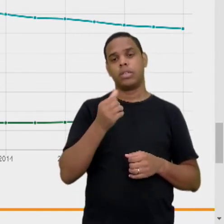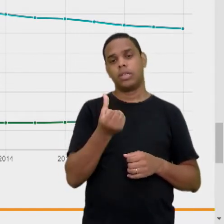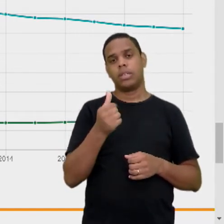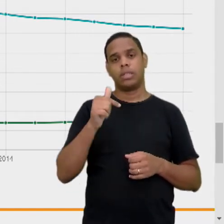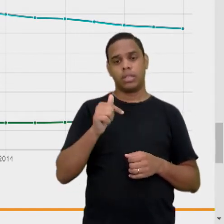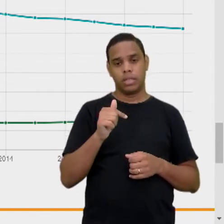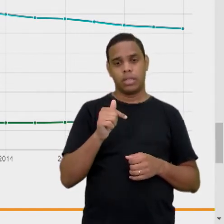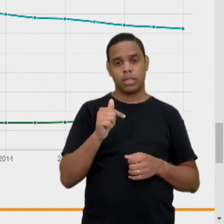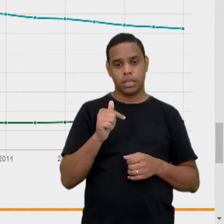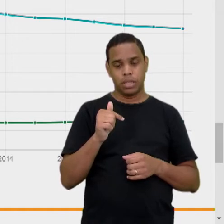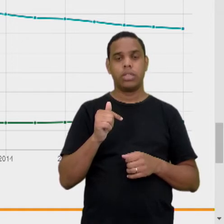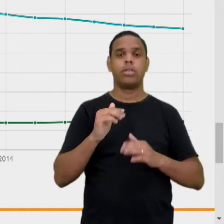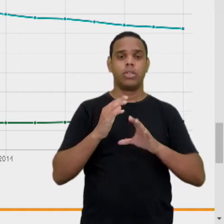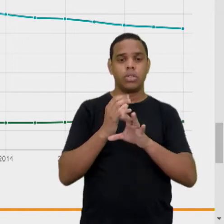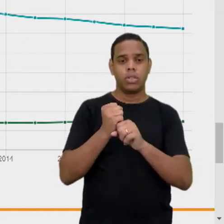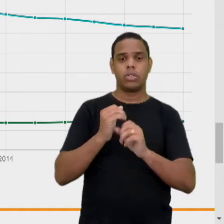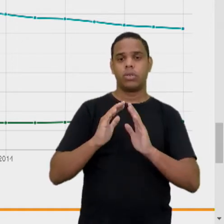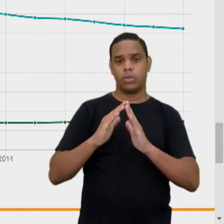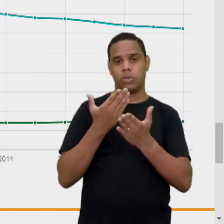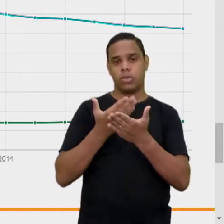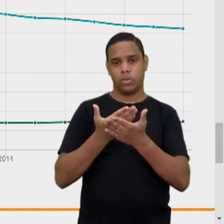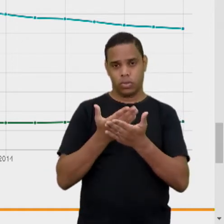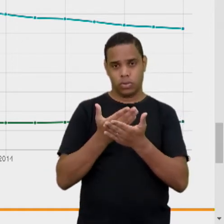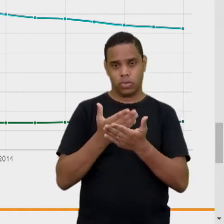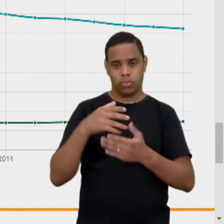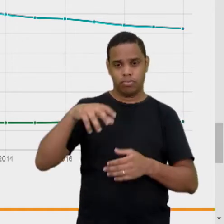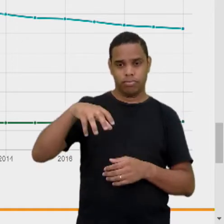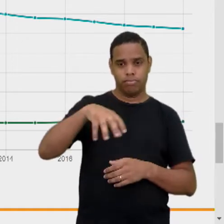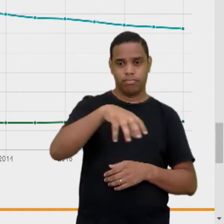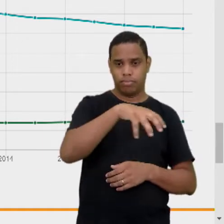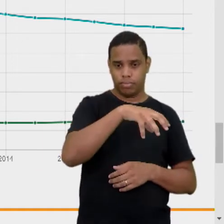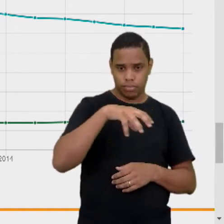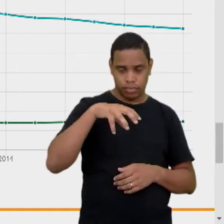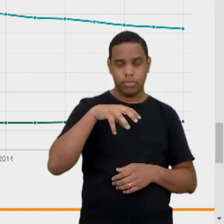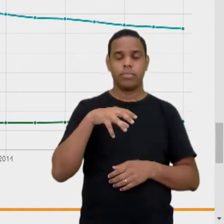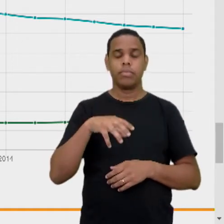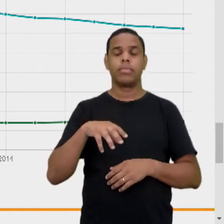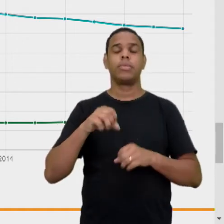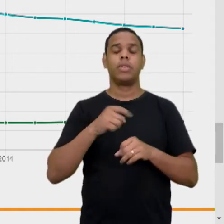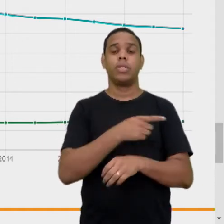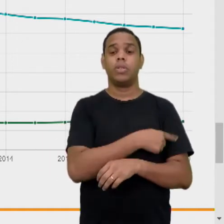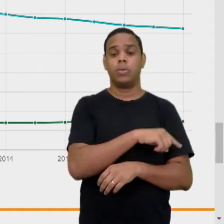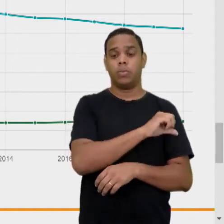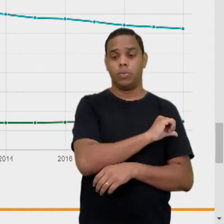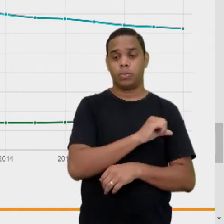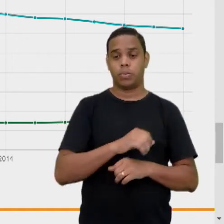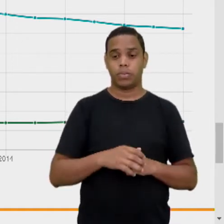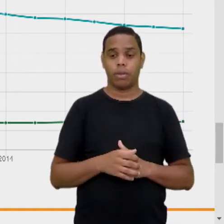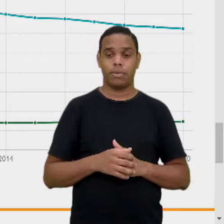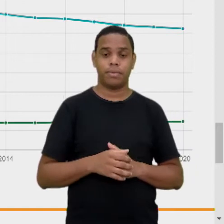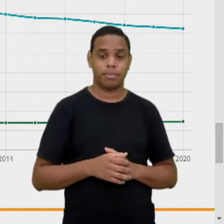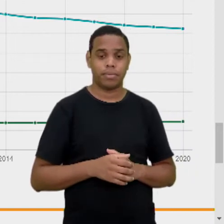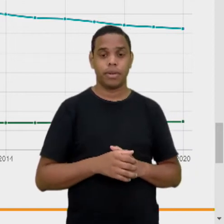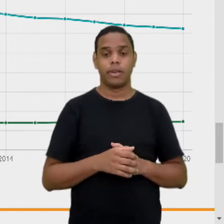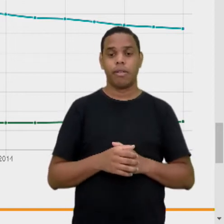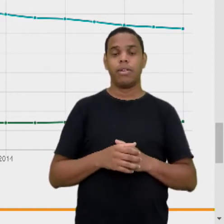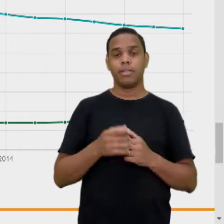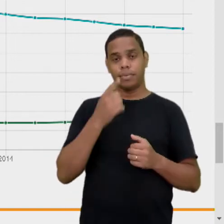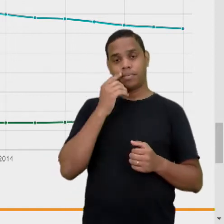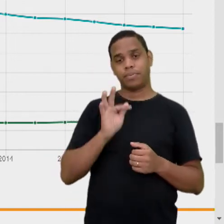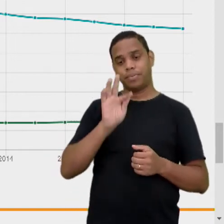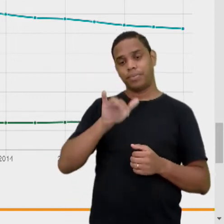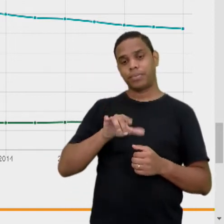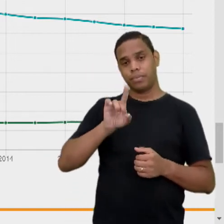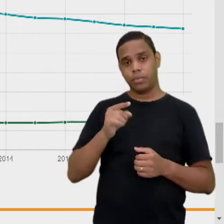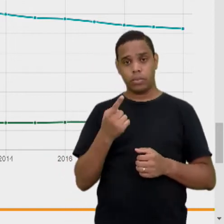156.867 estabelecimentos, ou seja, unidades escolares do ensino fundamental. Né, tanto do Fundamental 1 como do